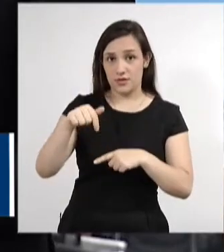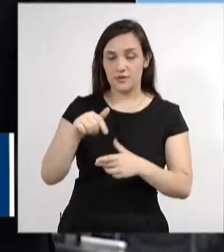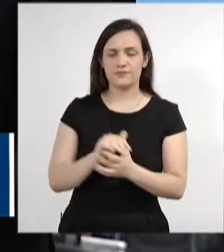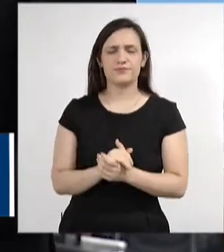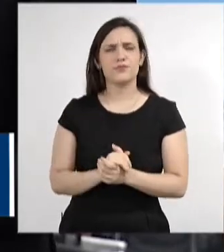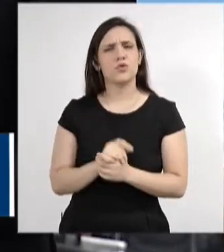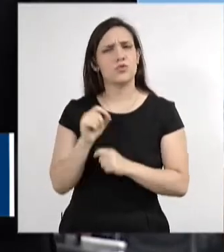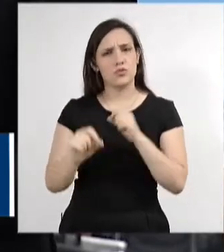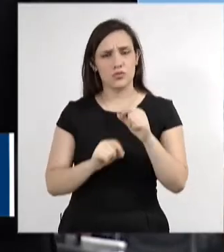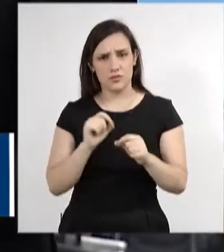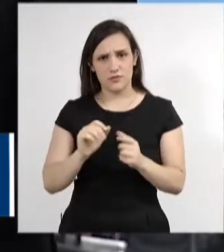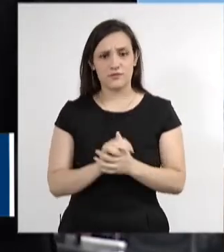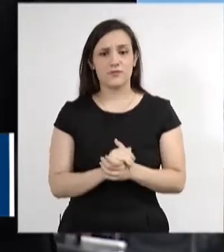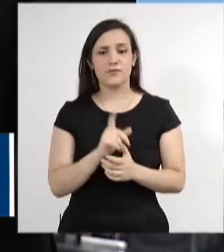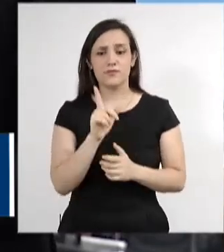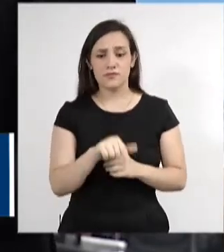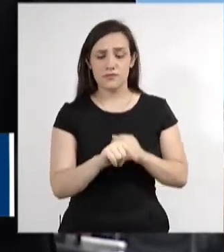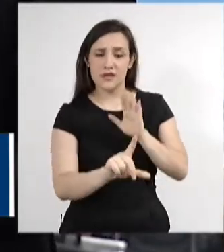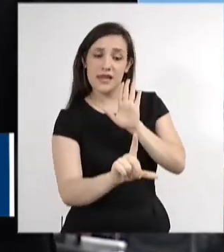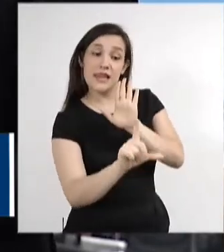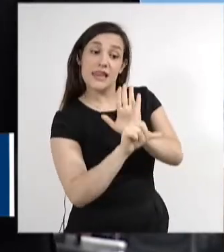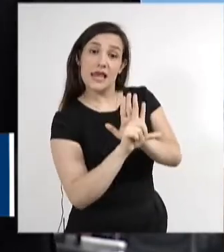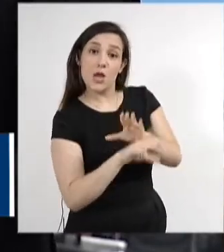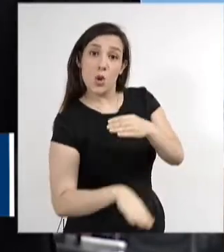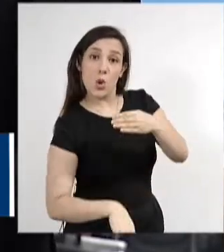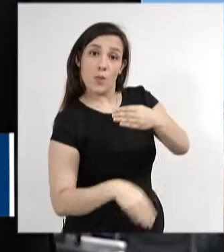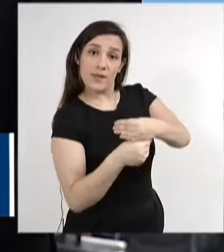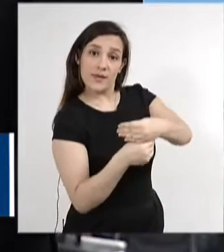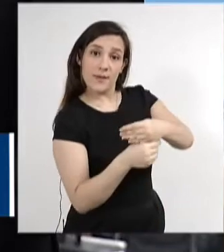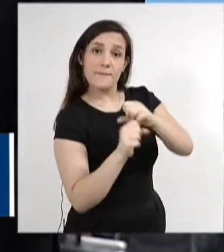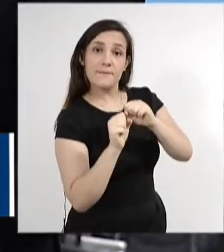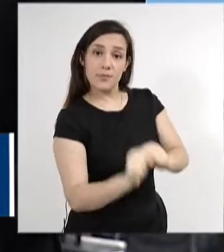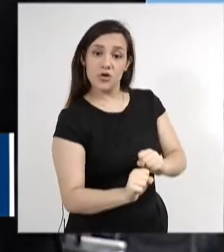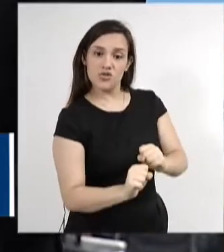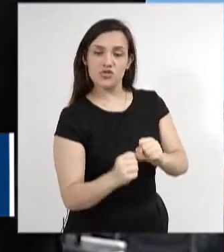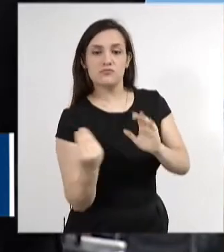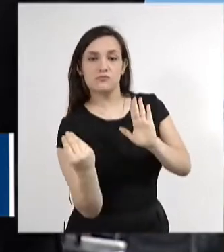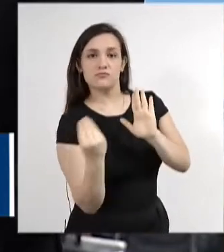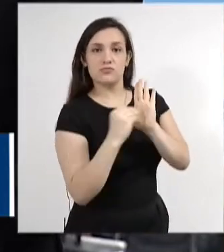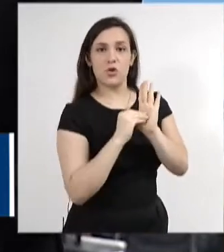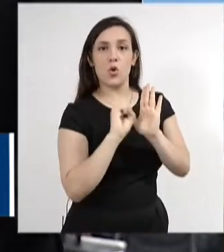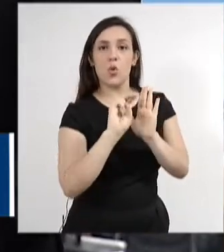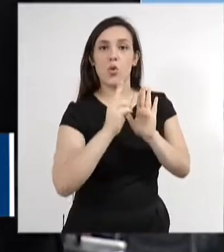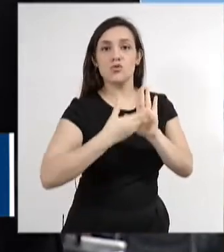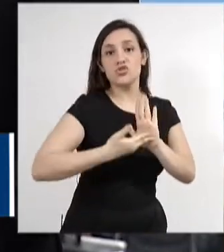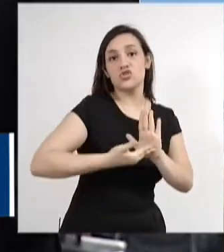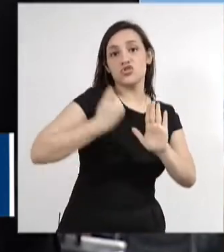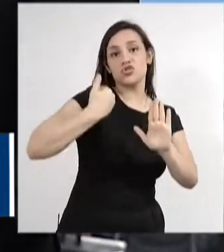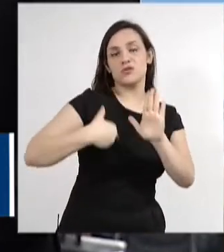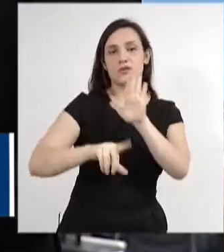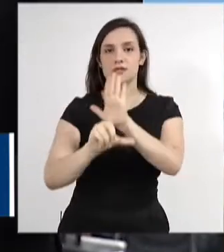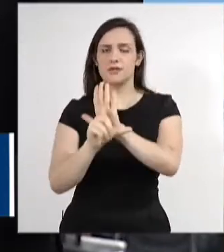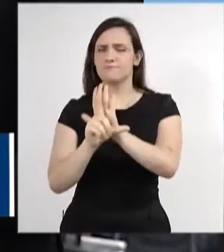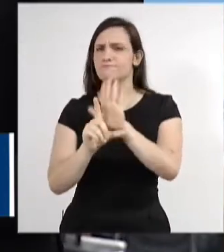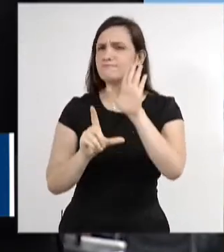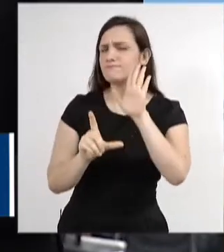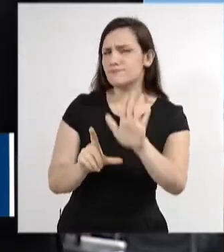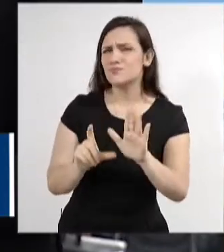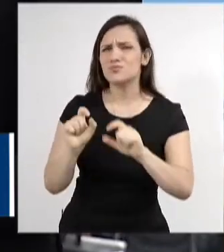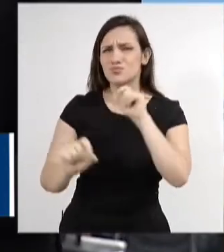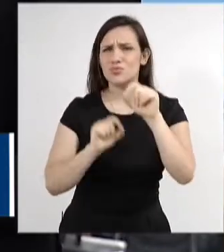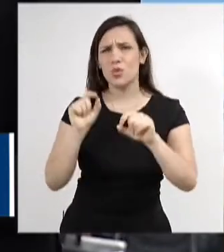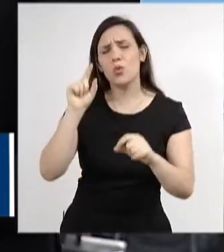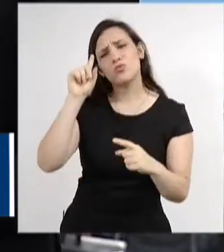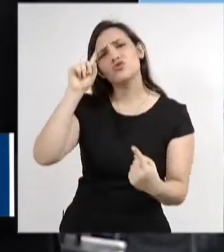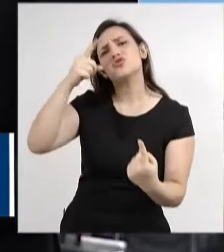No caso, é uma lei complementar que poderá dispor sobre a consolidação e revogação de leis. Na prática,